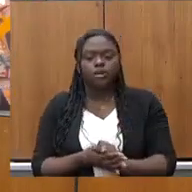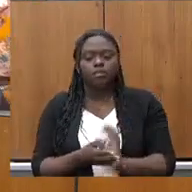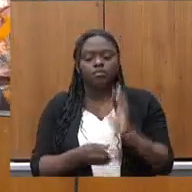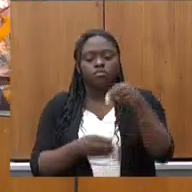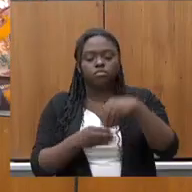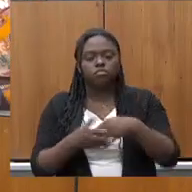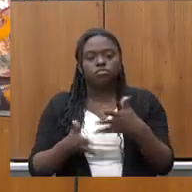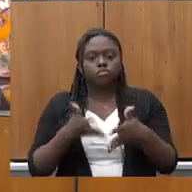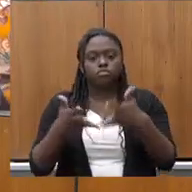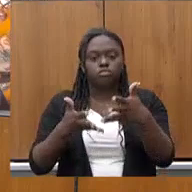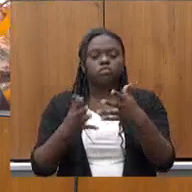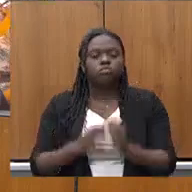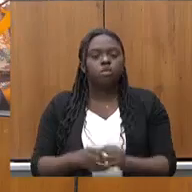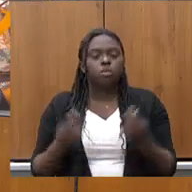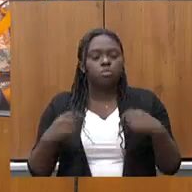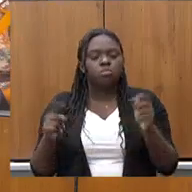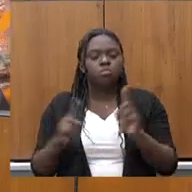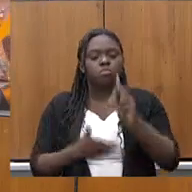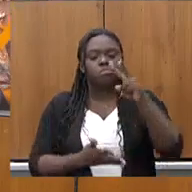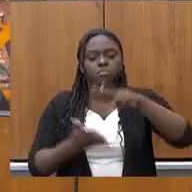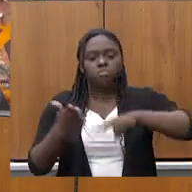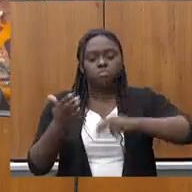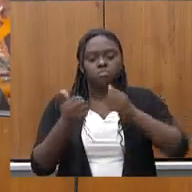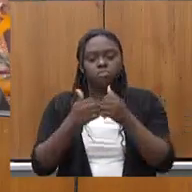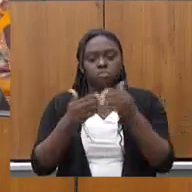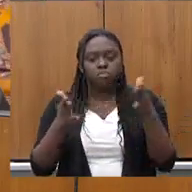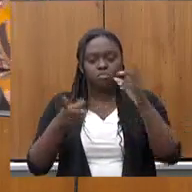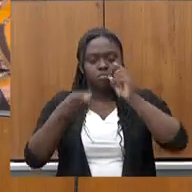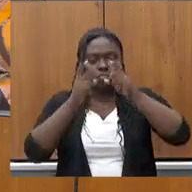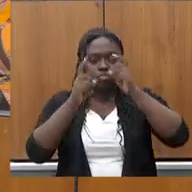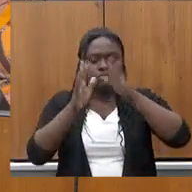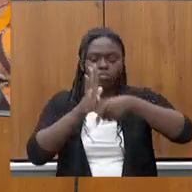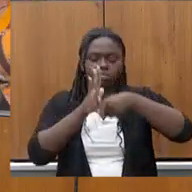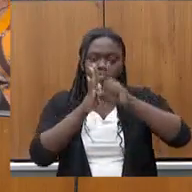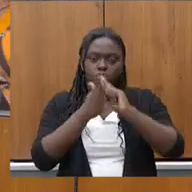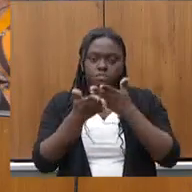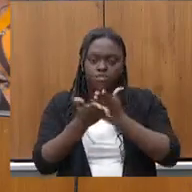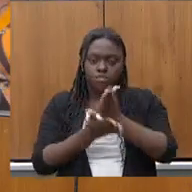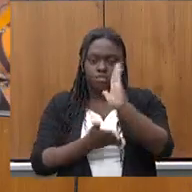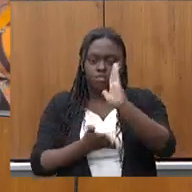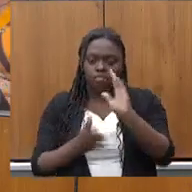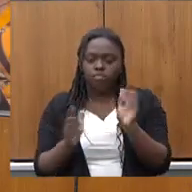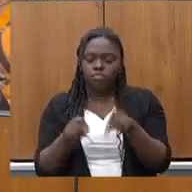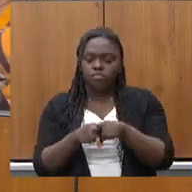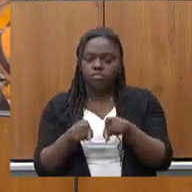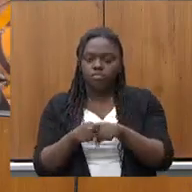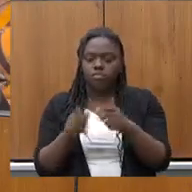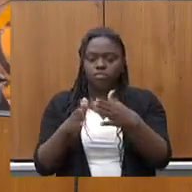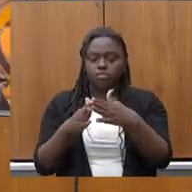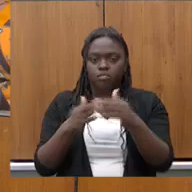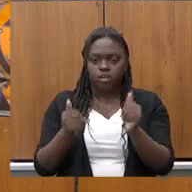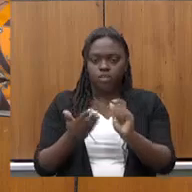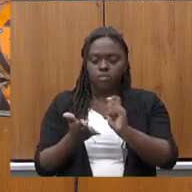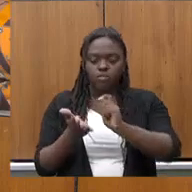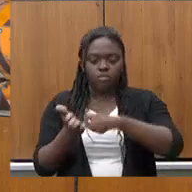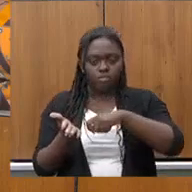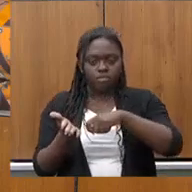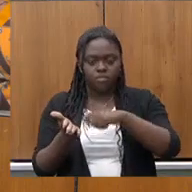leitura da ata da reunião anterior, considera-a aprovada e solicita a sua subscrição.